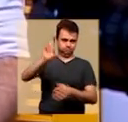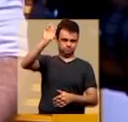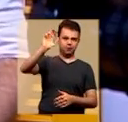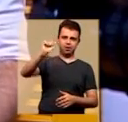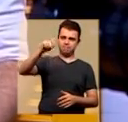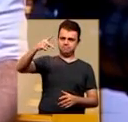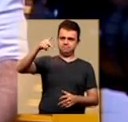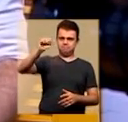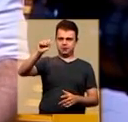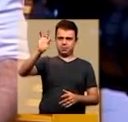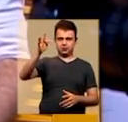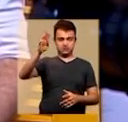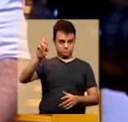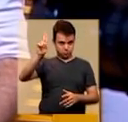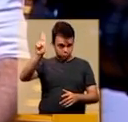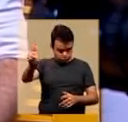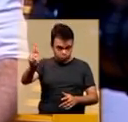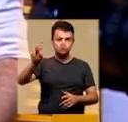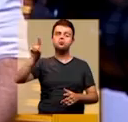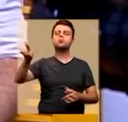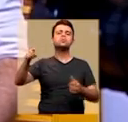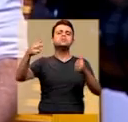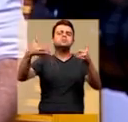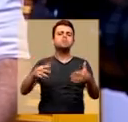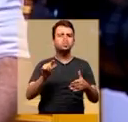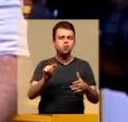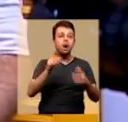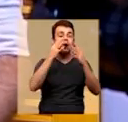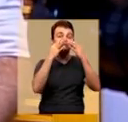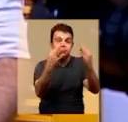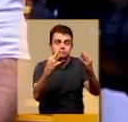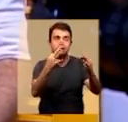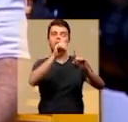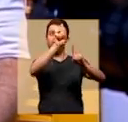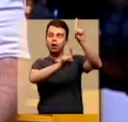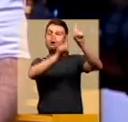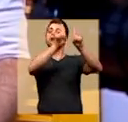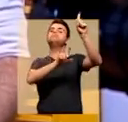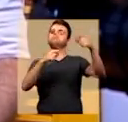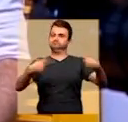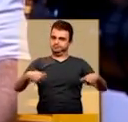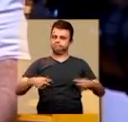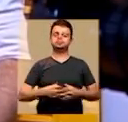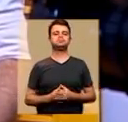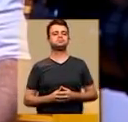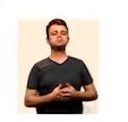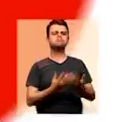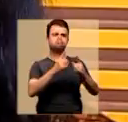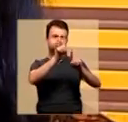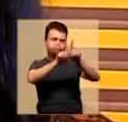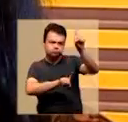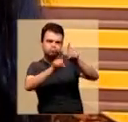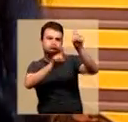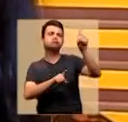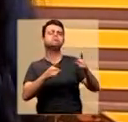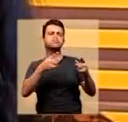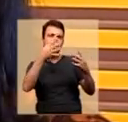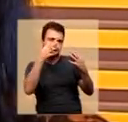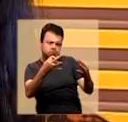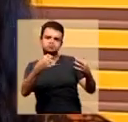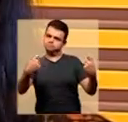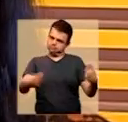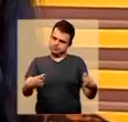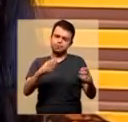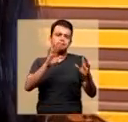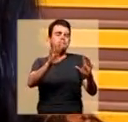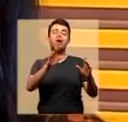APATRU, Associação Rio Pretense, que cuida das vítimas do trânsito, precisamos olhar além das estatísticas. As estatísticas são números,